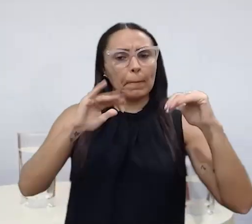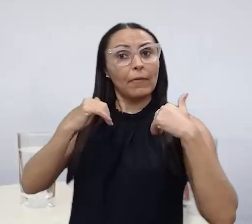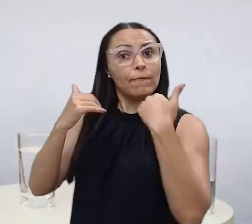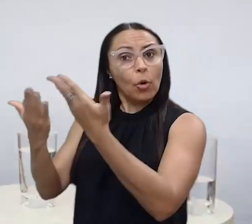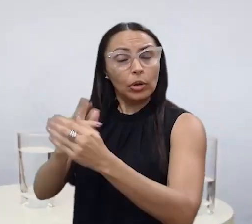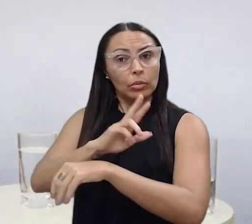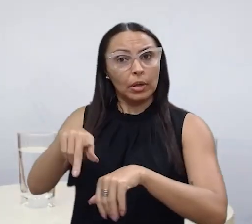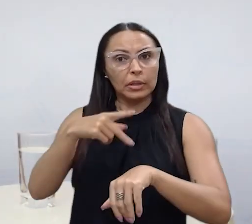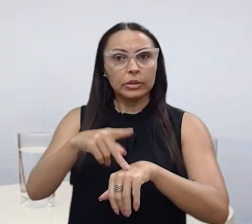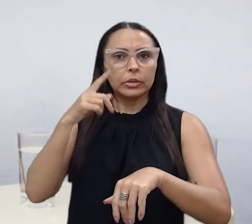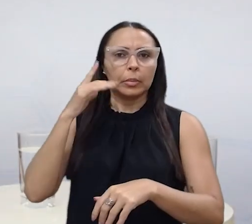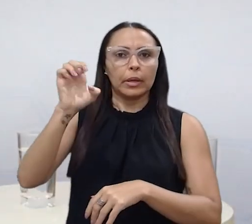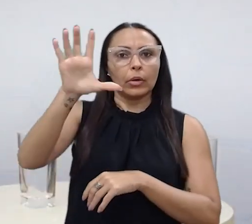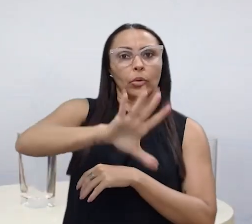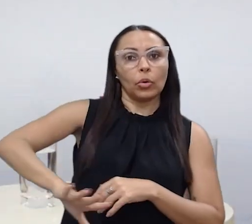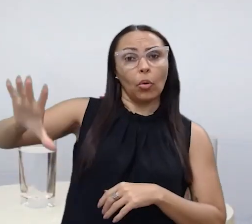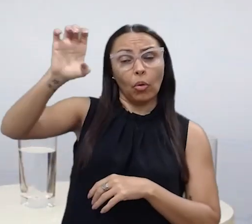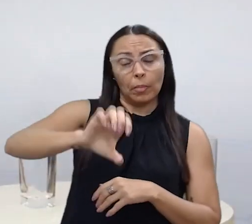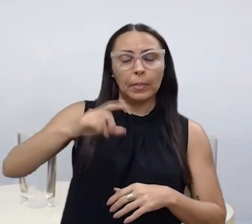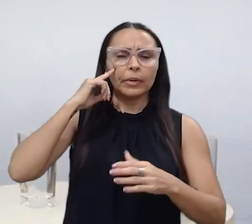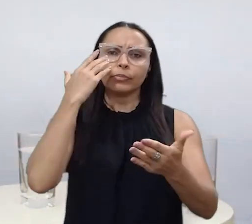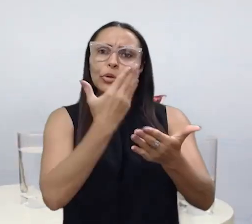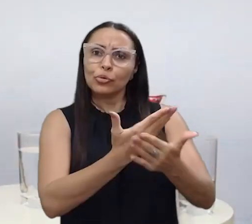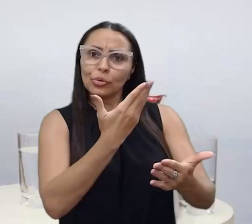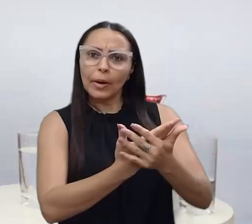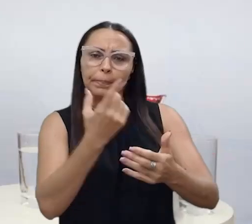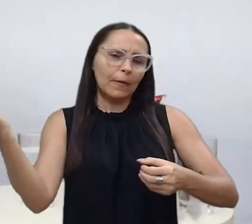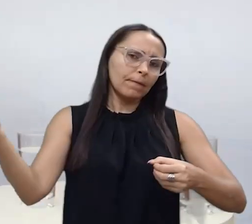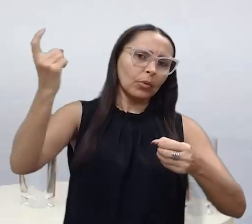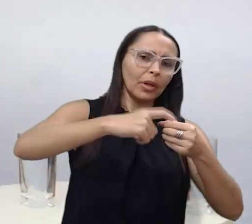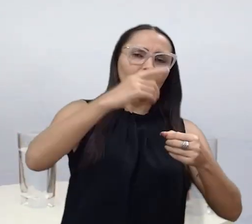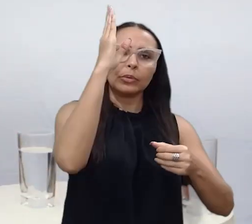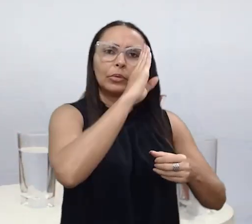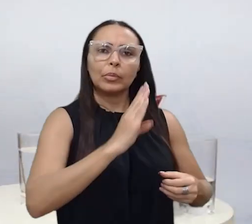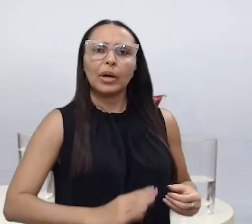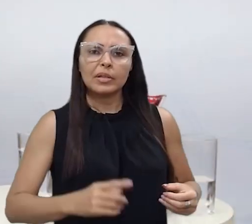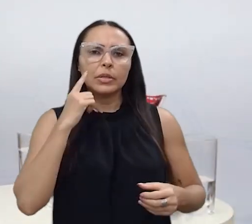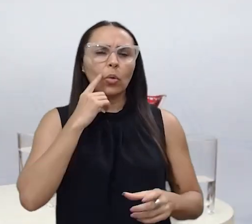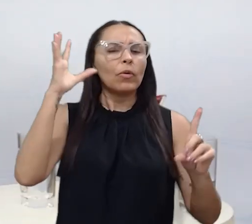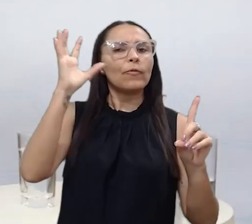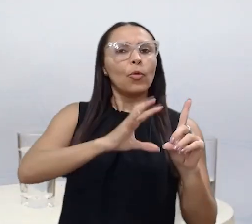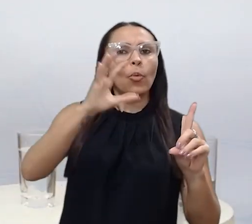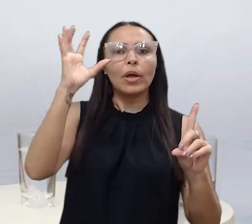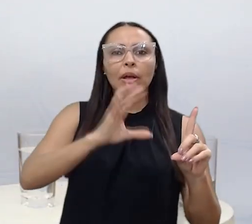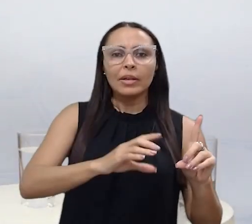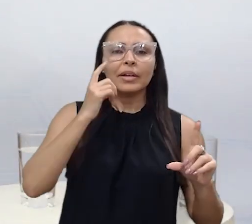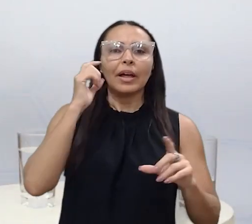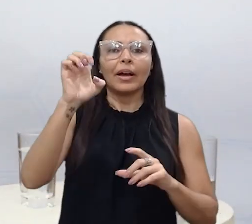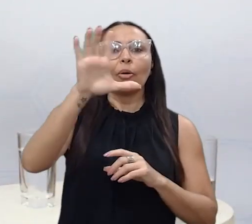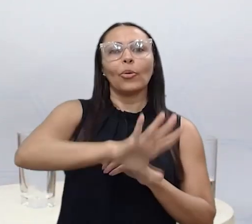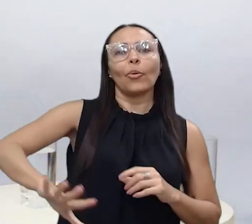fora, principalmente para a Europa para estudar, e voltava para o Brasil muito com influência das vanguardas